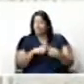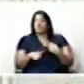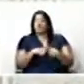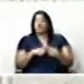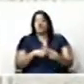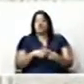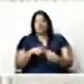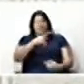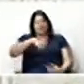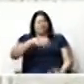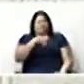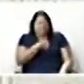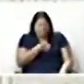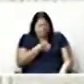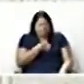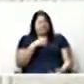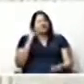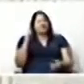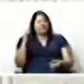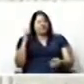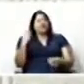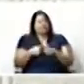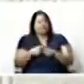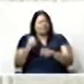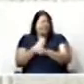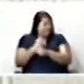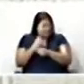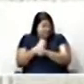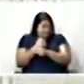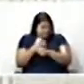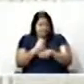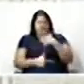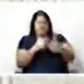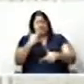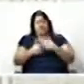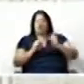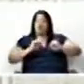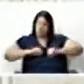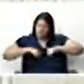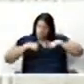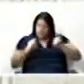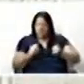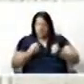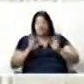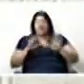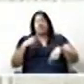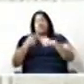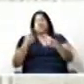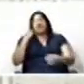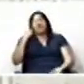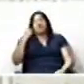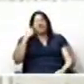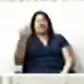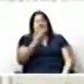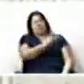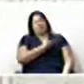no coração da gente, décadas e décadas de dedicação, quando a gente vê o governo querendo